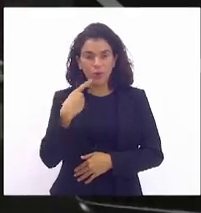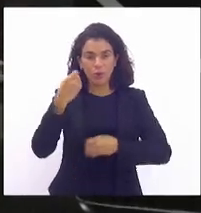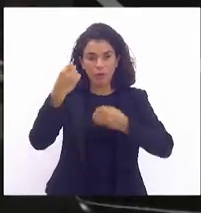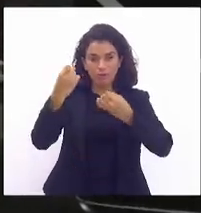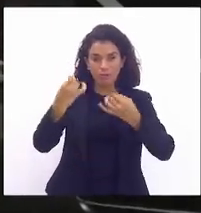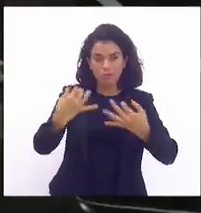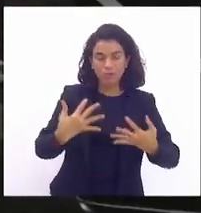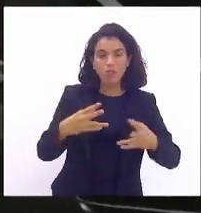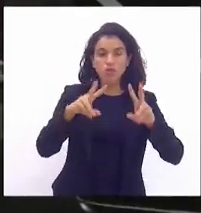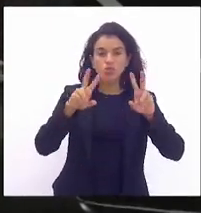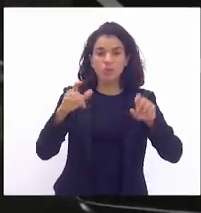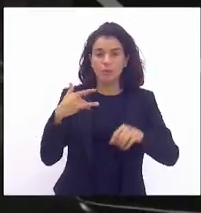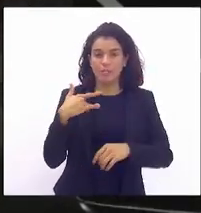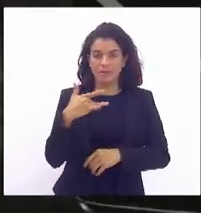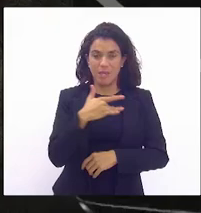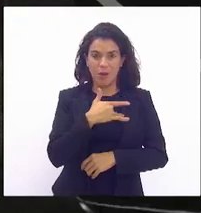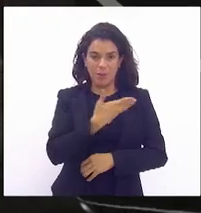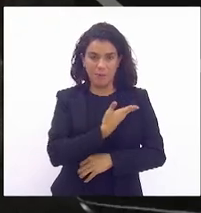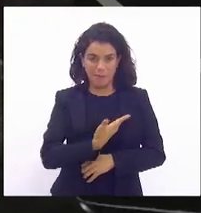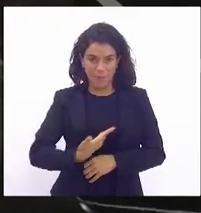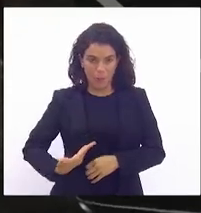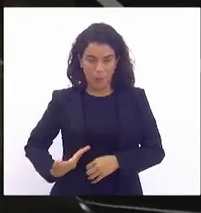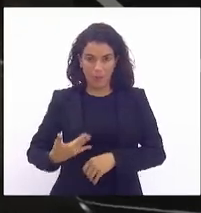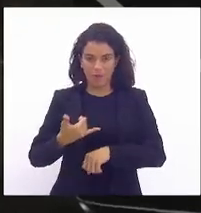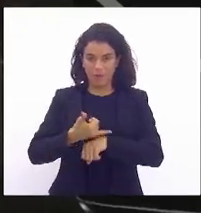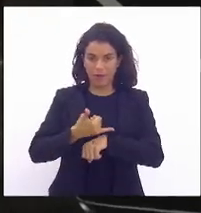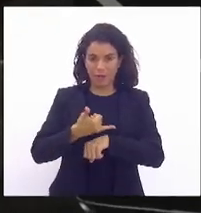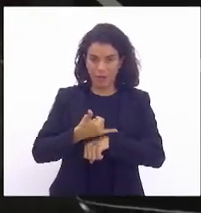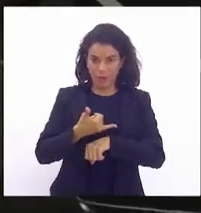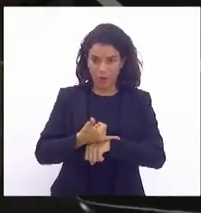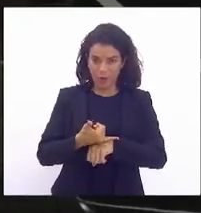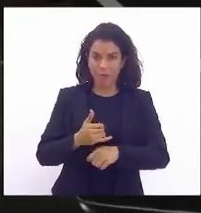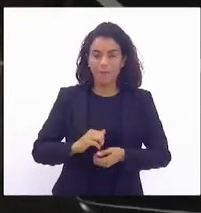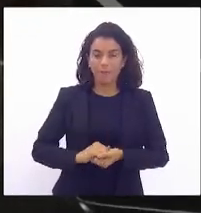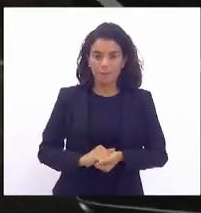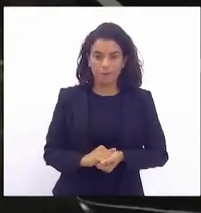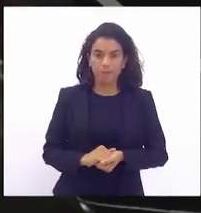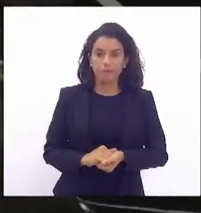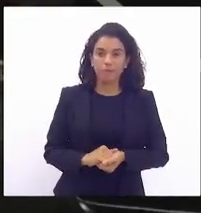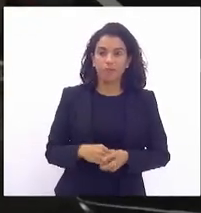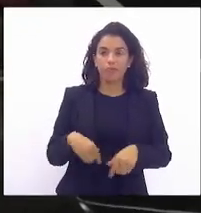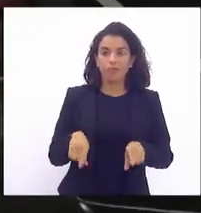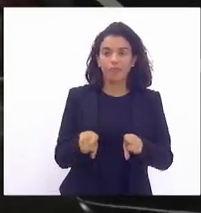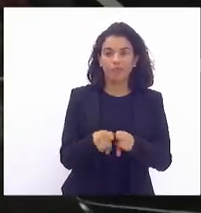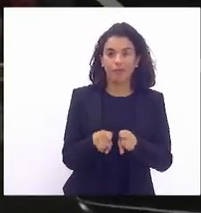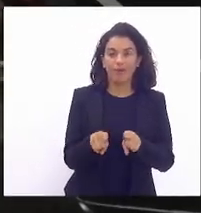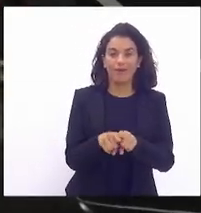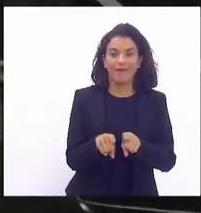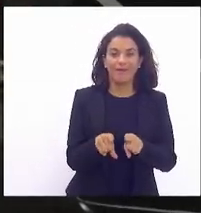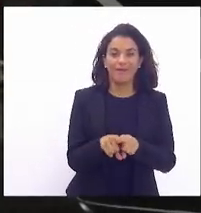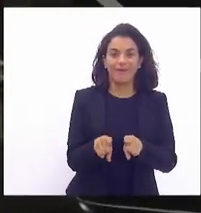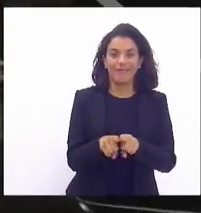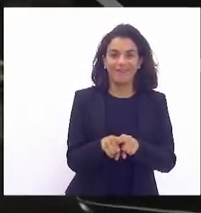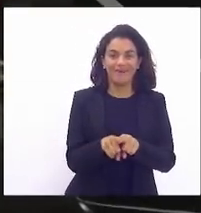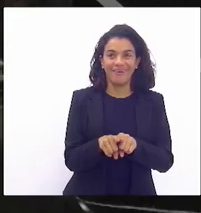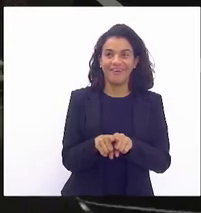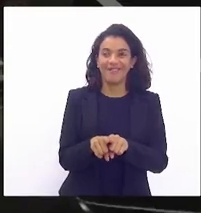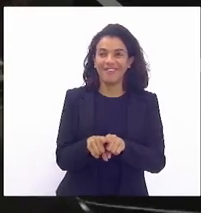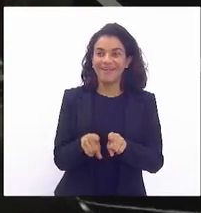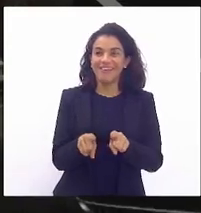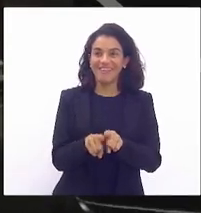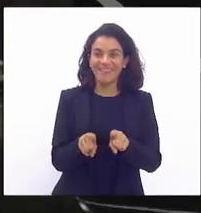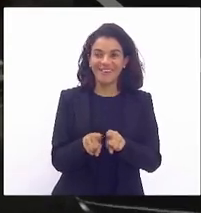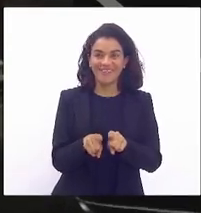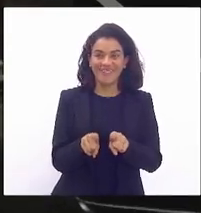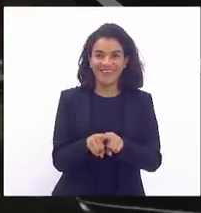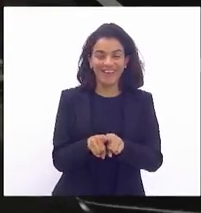saúde pública em Volta Redonda, para a gente ver até onde isso está atingindo, porque tem muita gente morrendo e ninguém nem toma conhecimento com